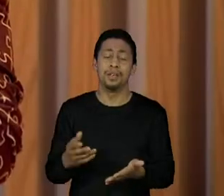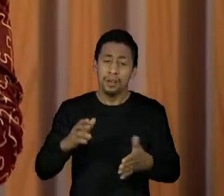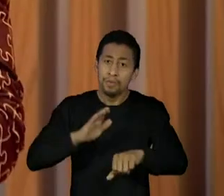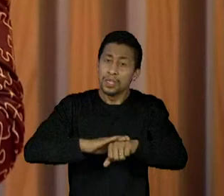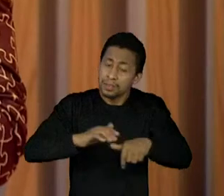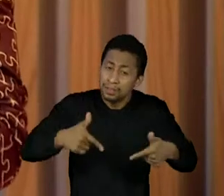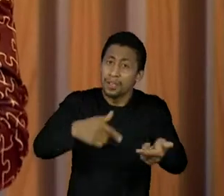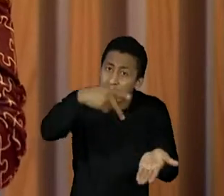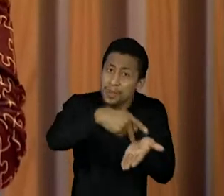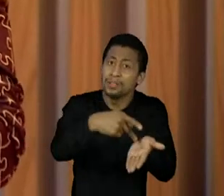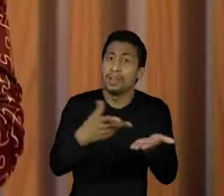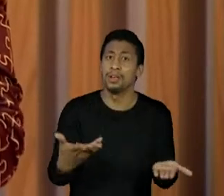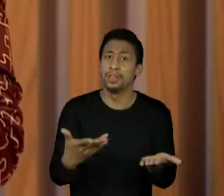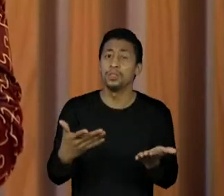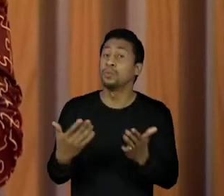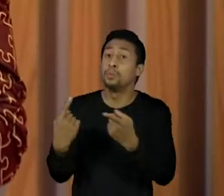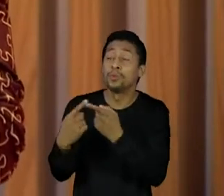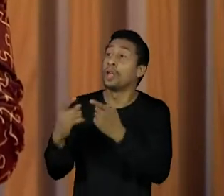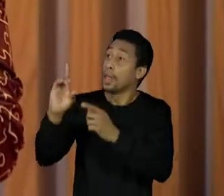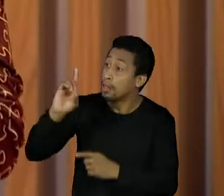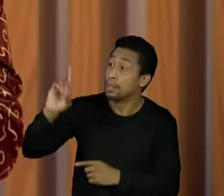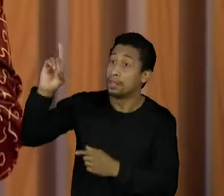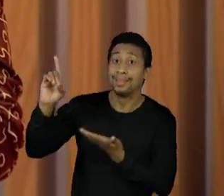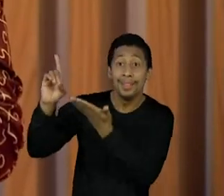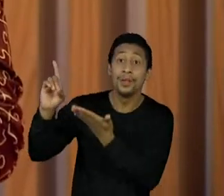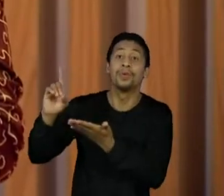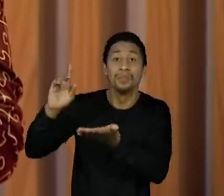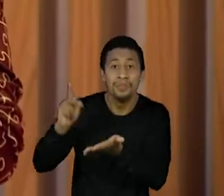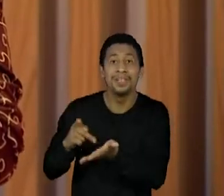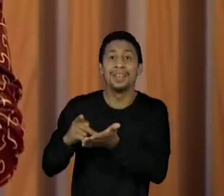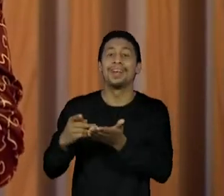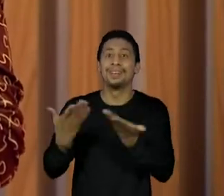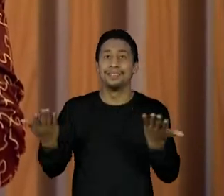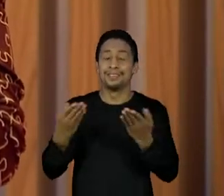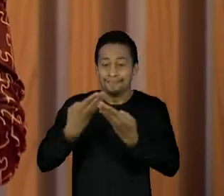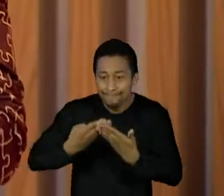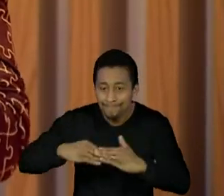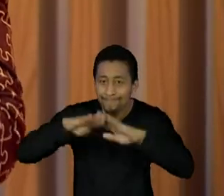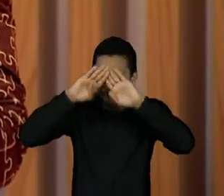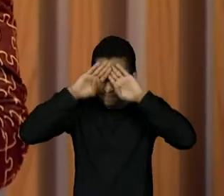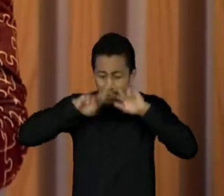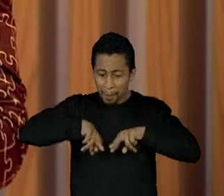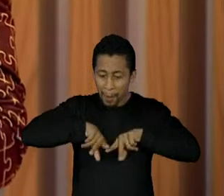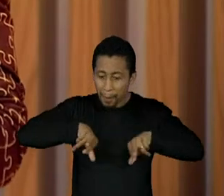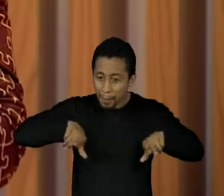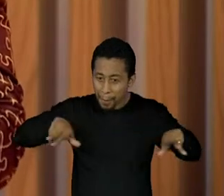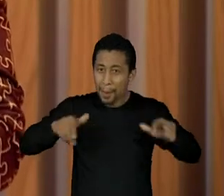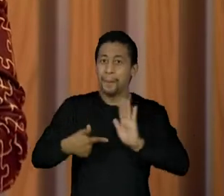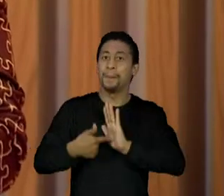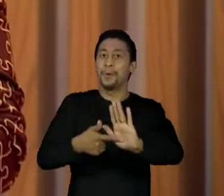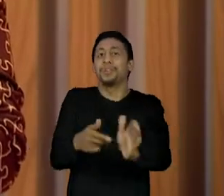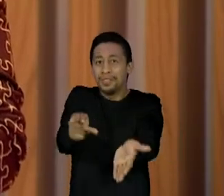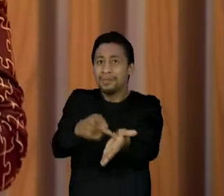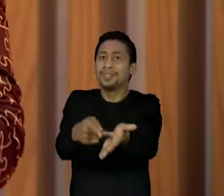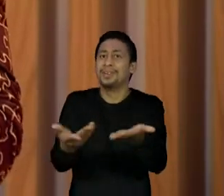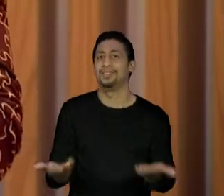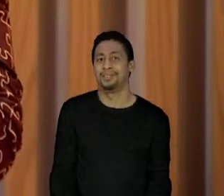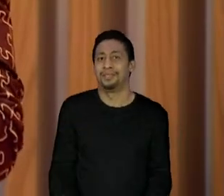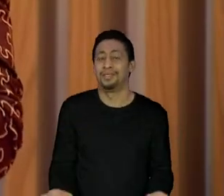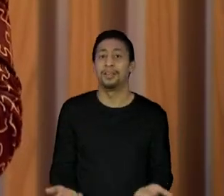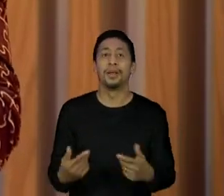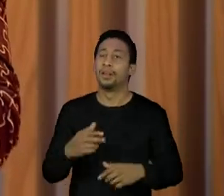ele tiver, ele certamente não está do lado da arrogância e